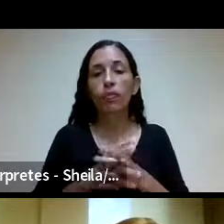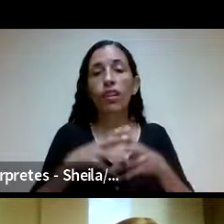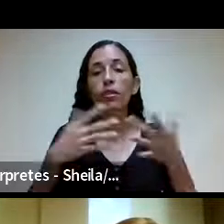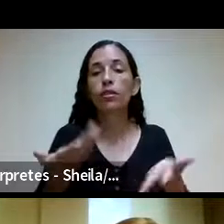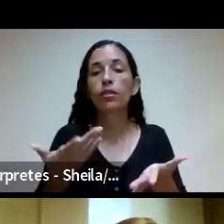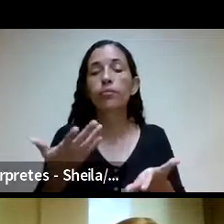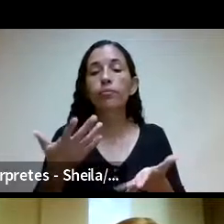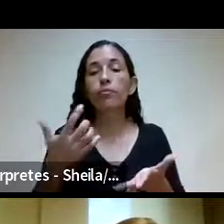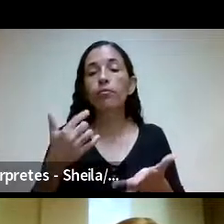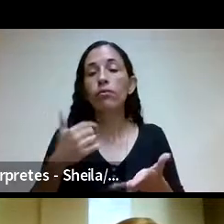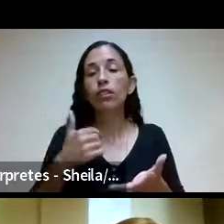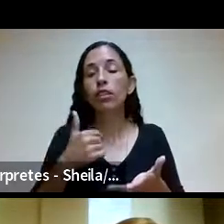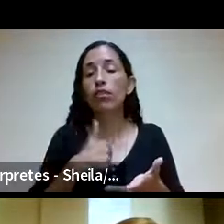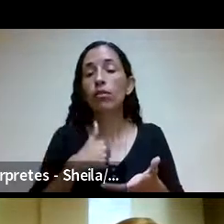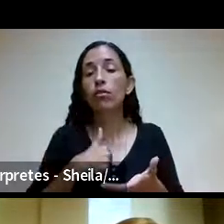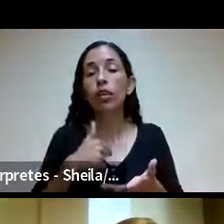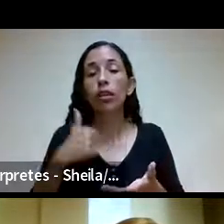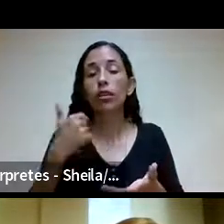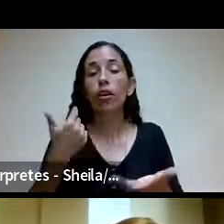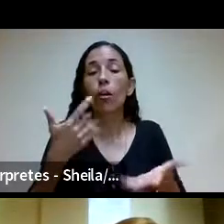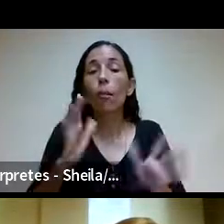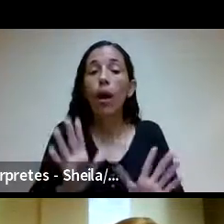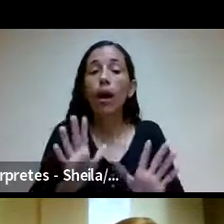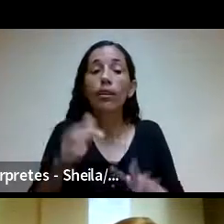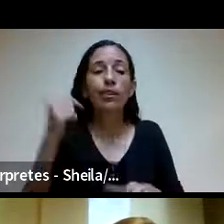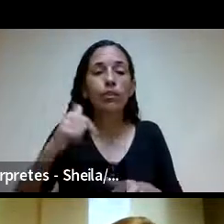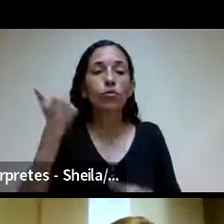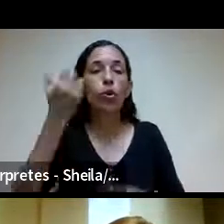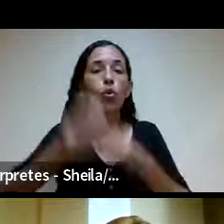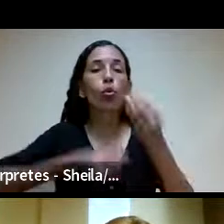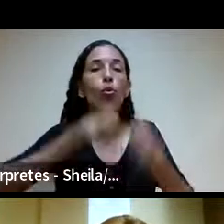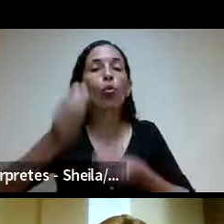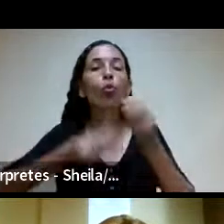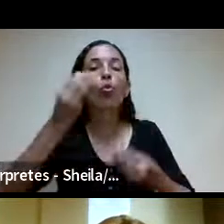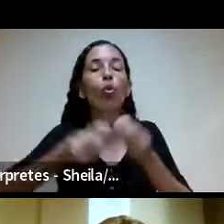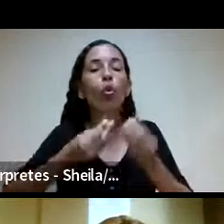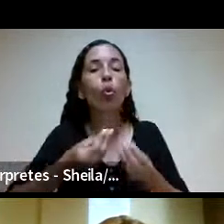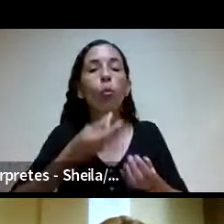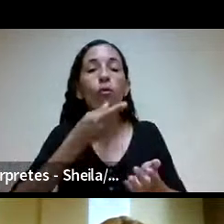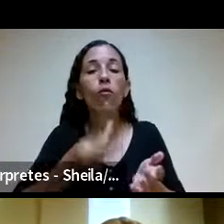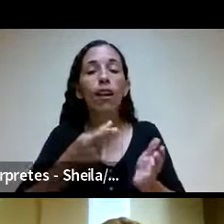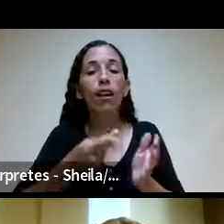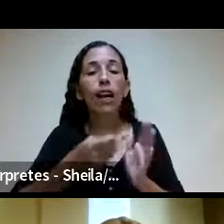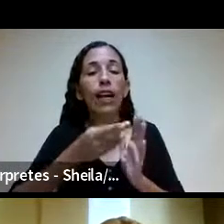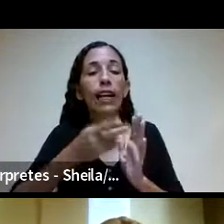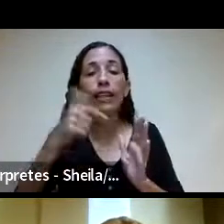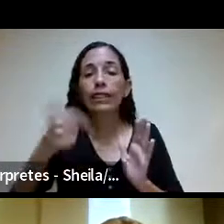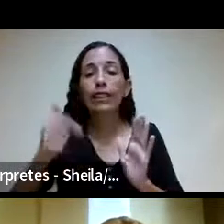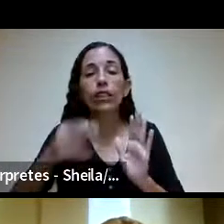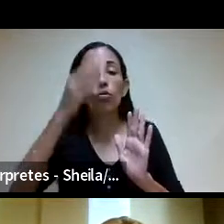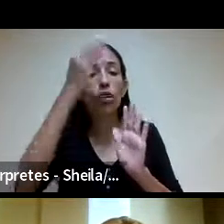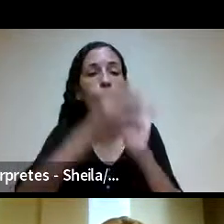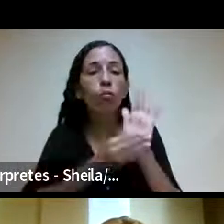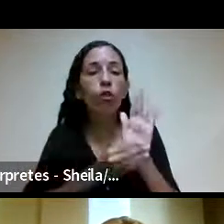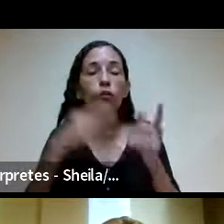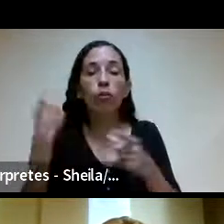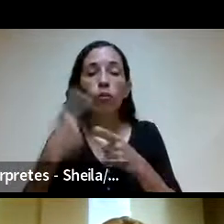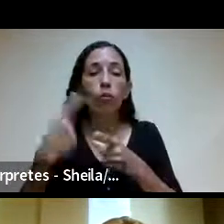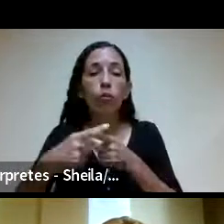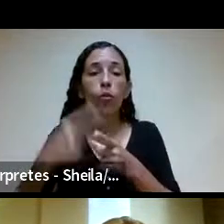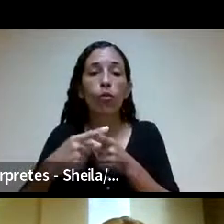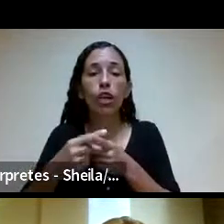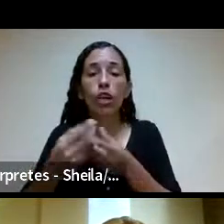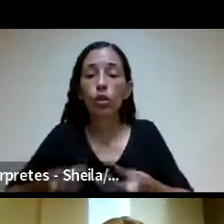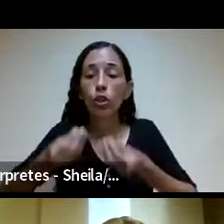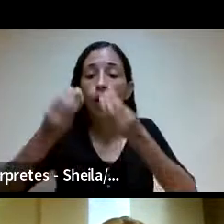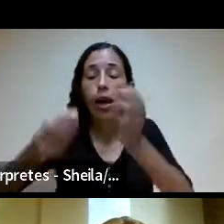a ausência de conteúdo probatório forte o suficiente, se nós trouxemos, inclusive, vídeos demonstrando a